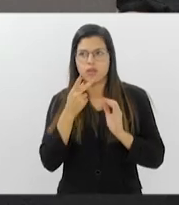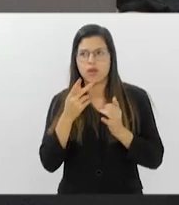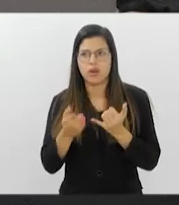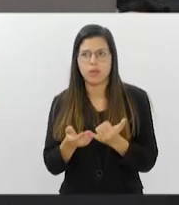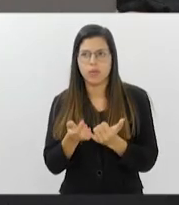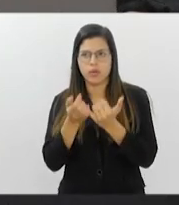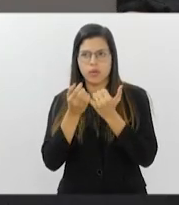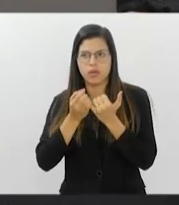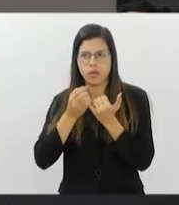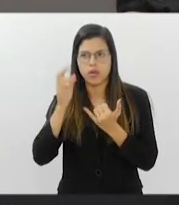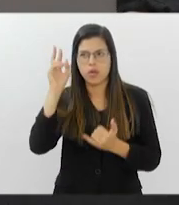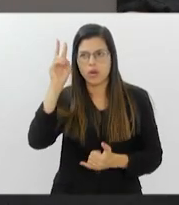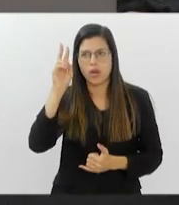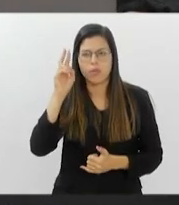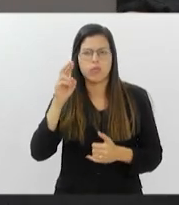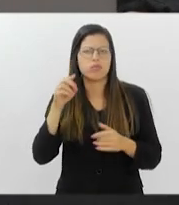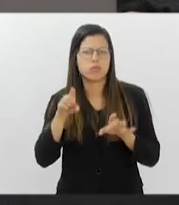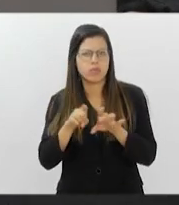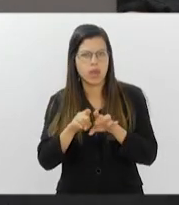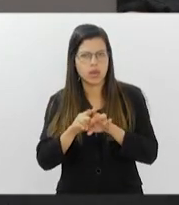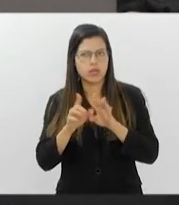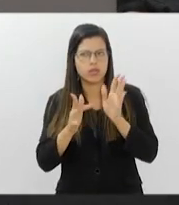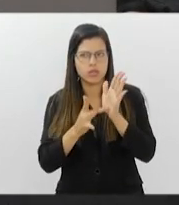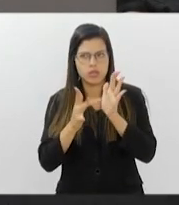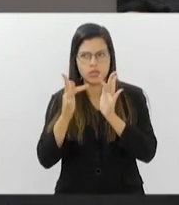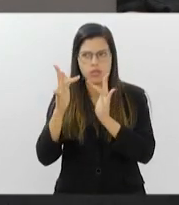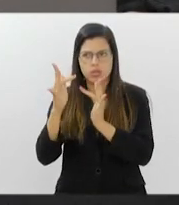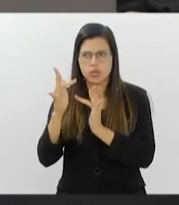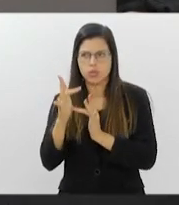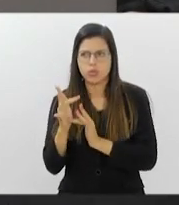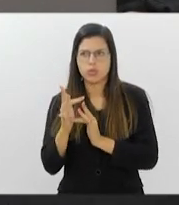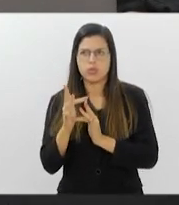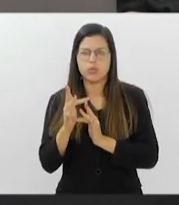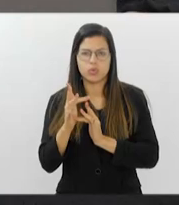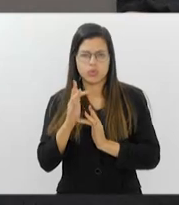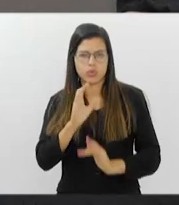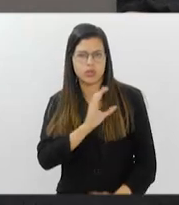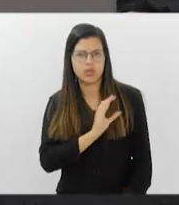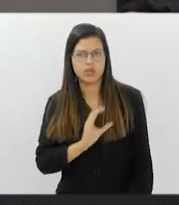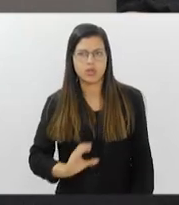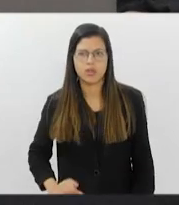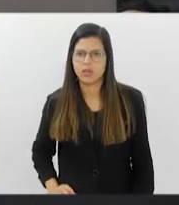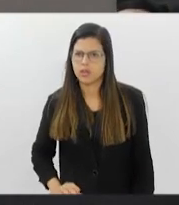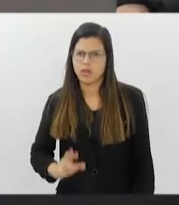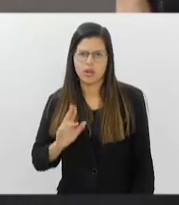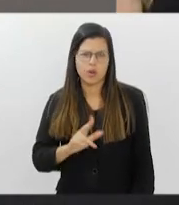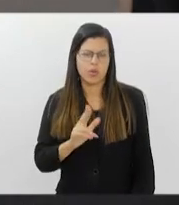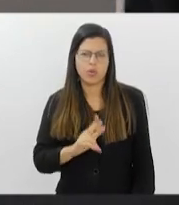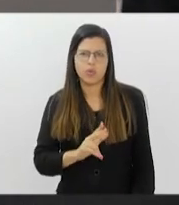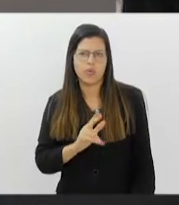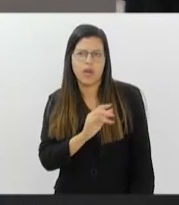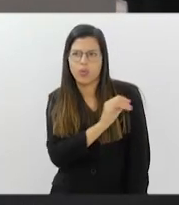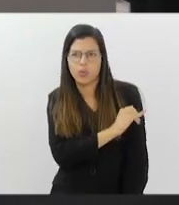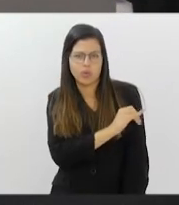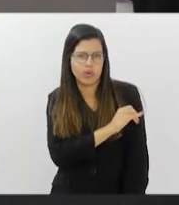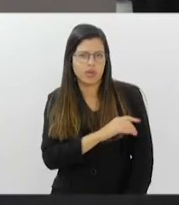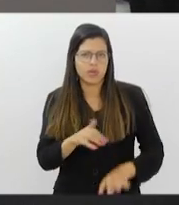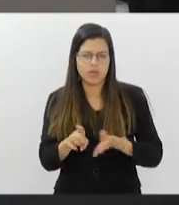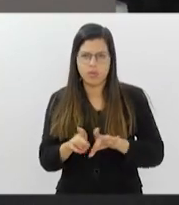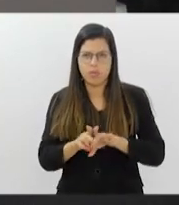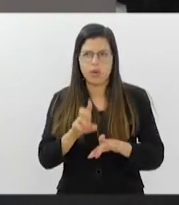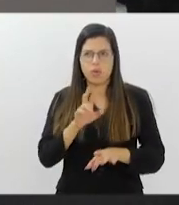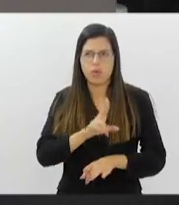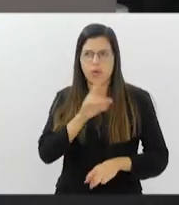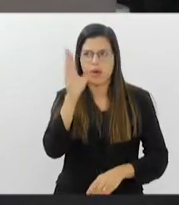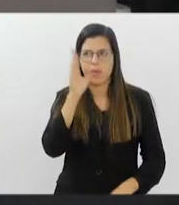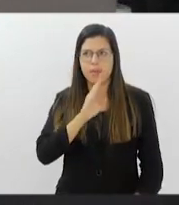Salvo erro de memória, até Jesus Cristo. Mesmo Jesus Cristo não sendo carioca nem brasileiro. Né? Ele não tem